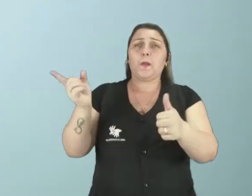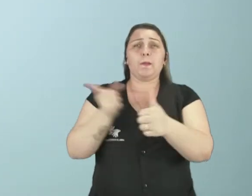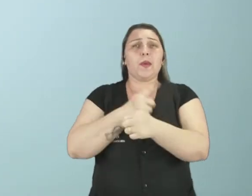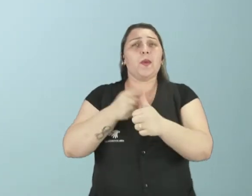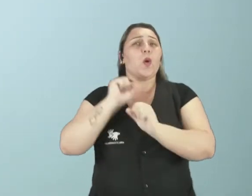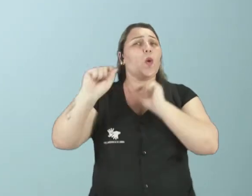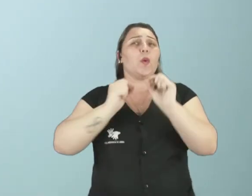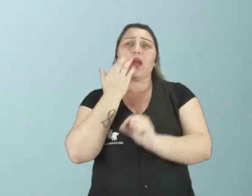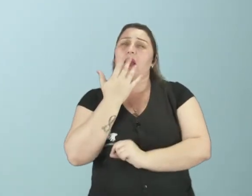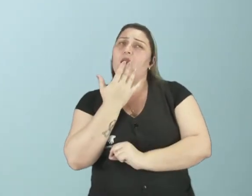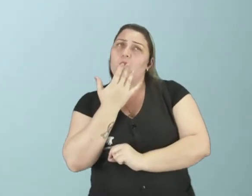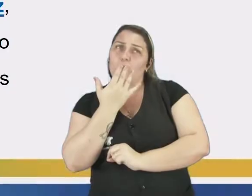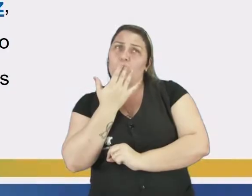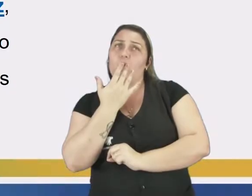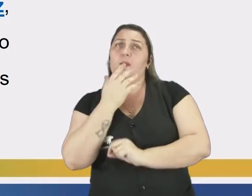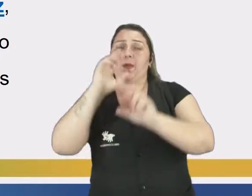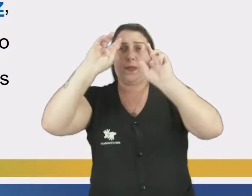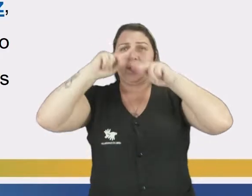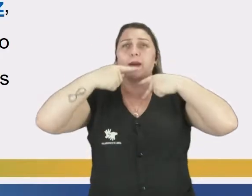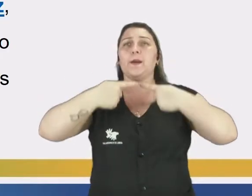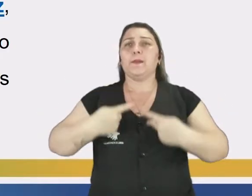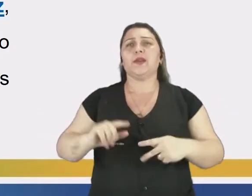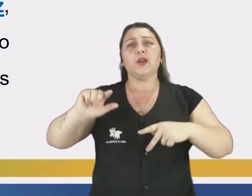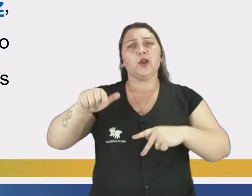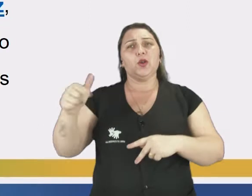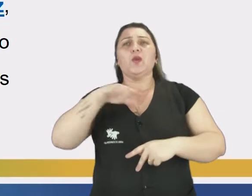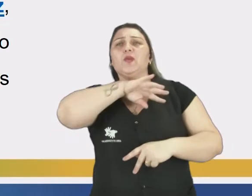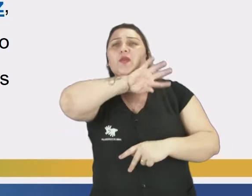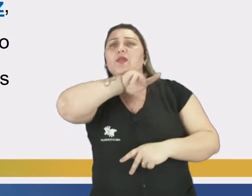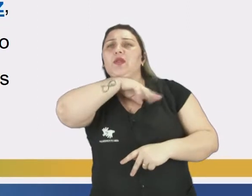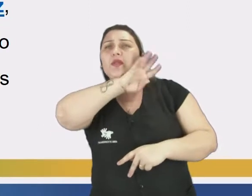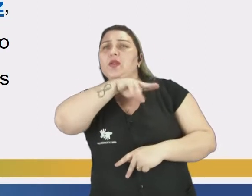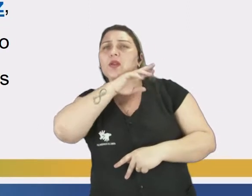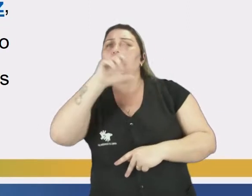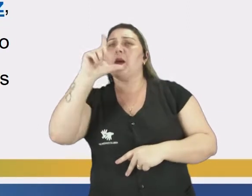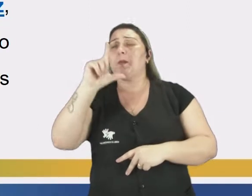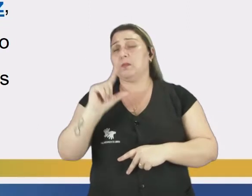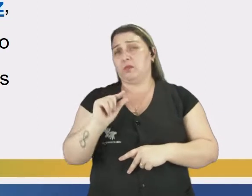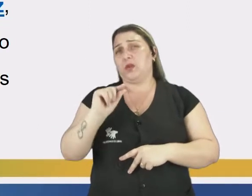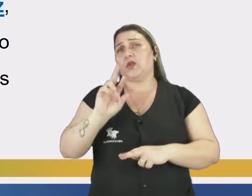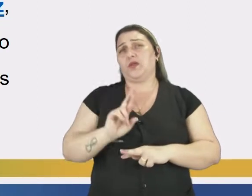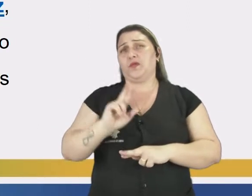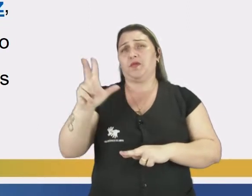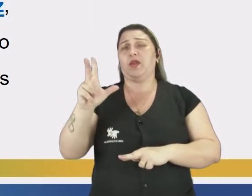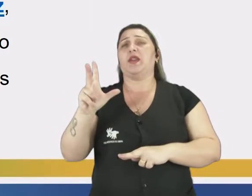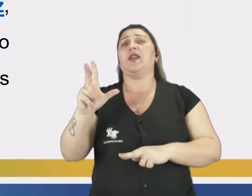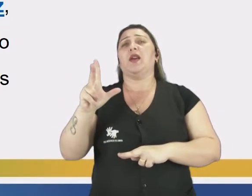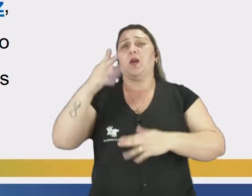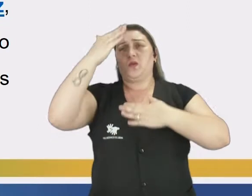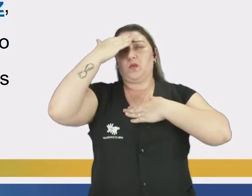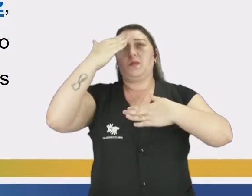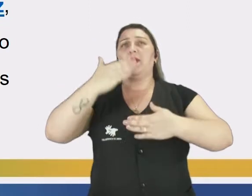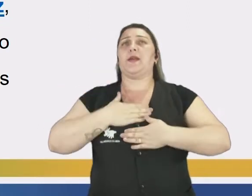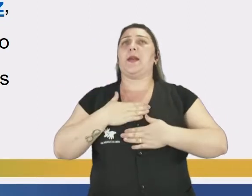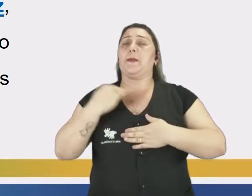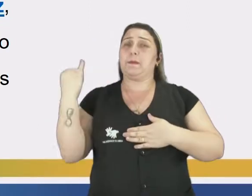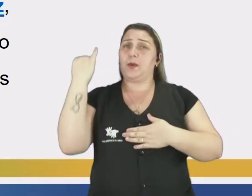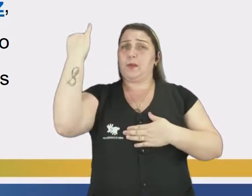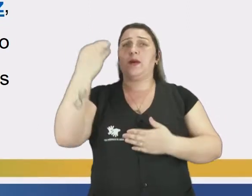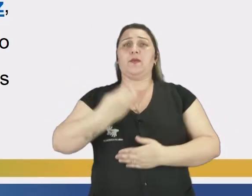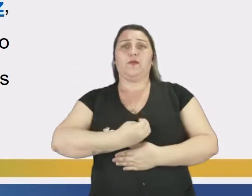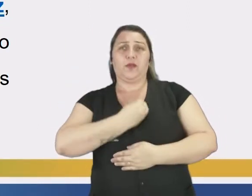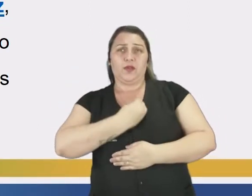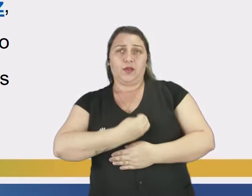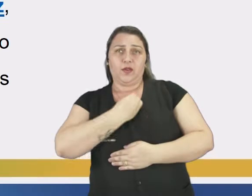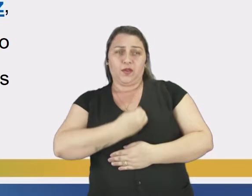é a cor? O ser humano e outros animais, com poucas exceções, possuem um mecanismo corpóreo essencial para a sobrevivência, a gente